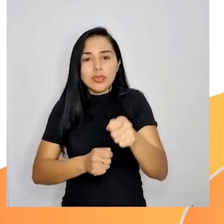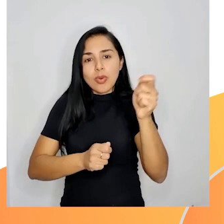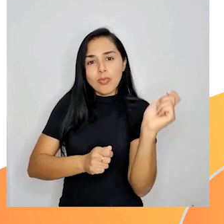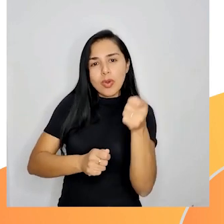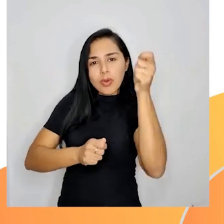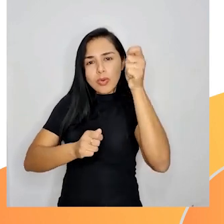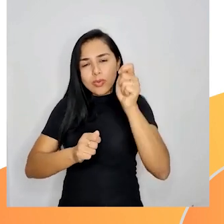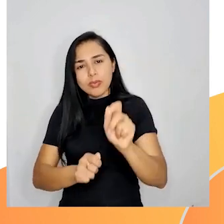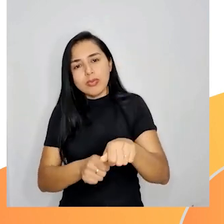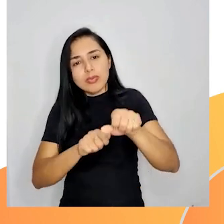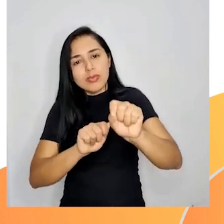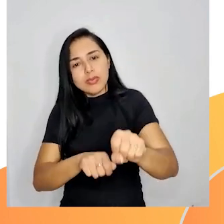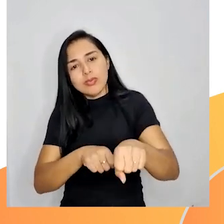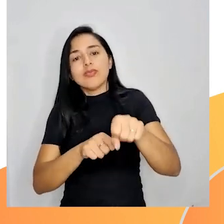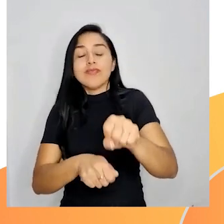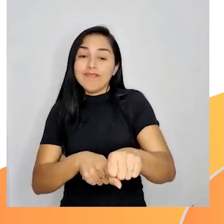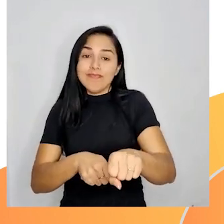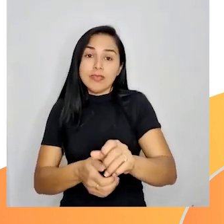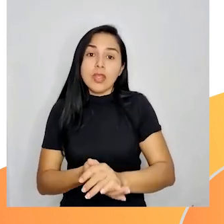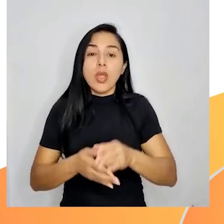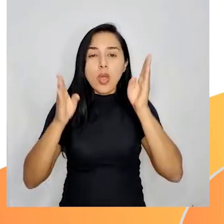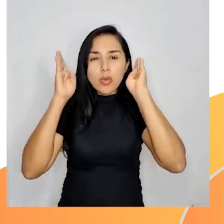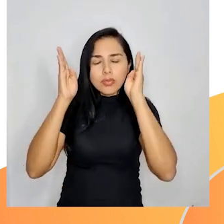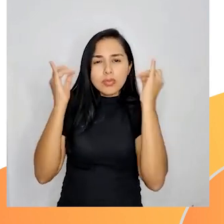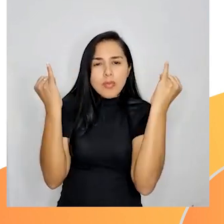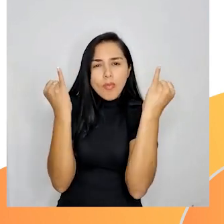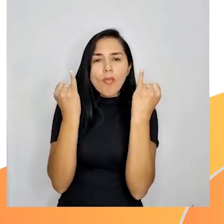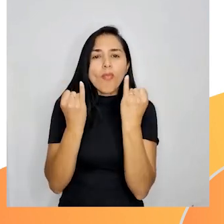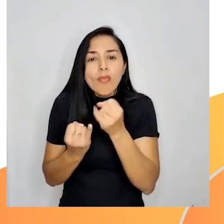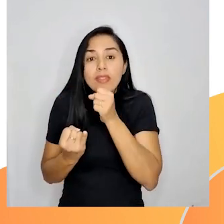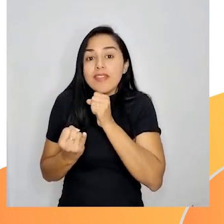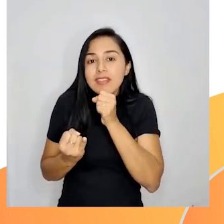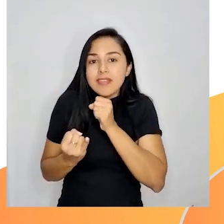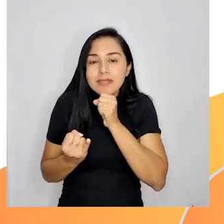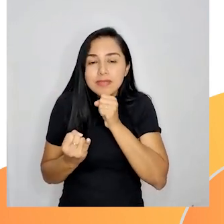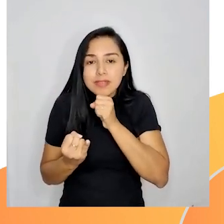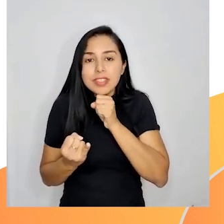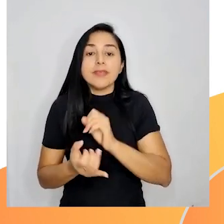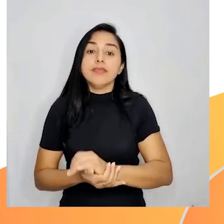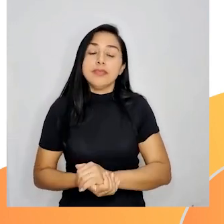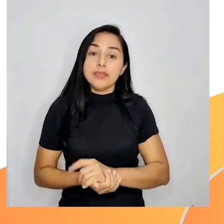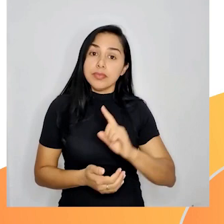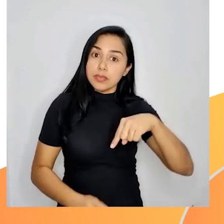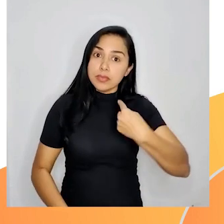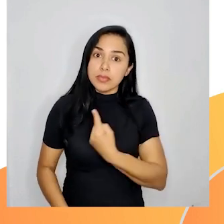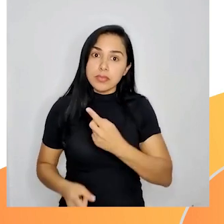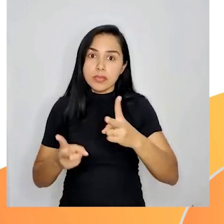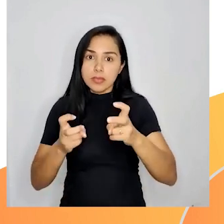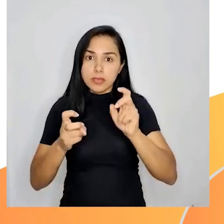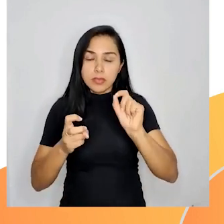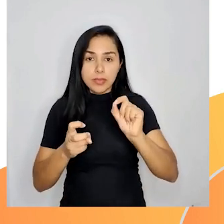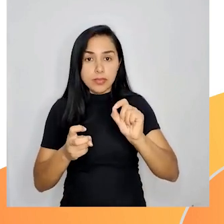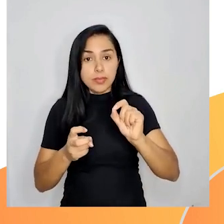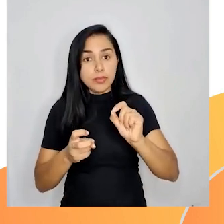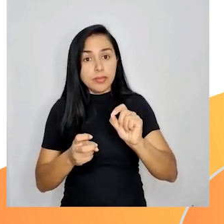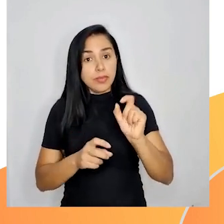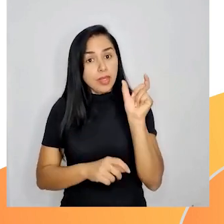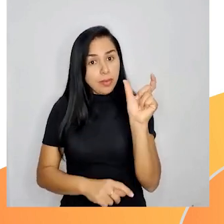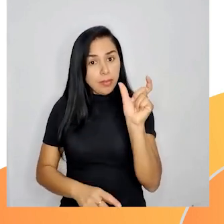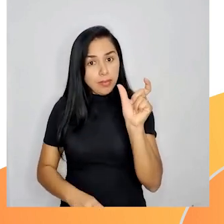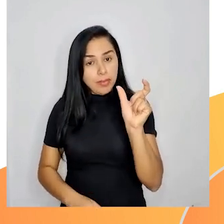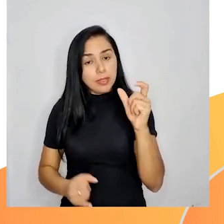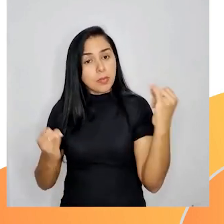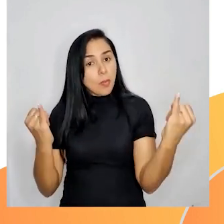burros são magrinhos e os burros são velhos. Nós percebemos aí, nesse adjetivo magrinhos, que